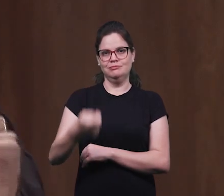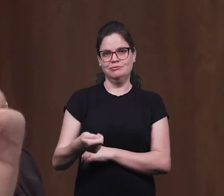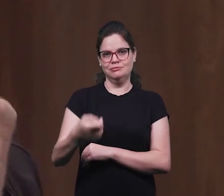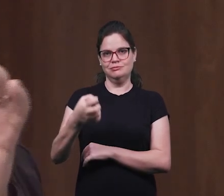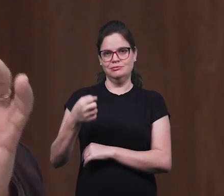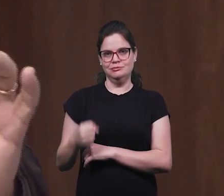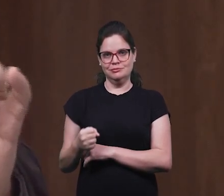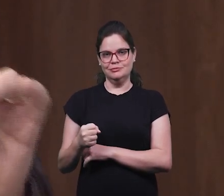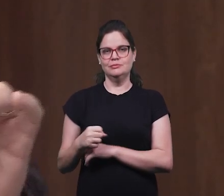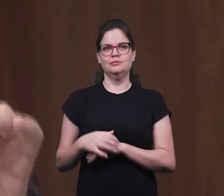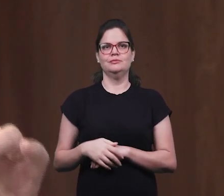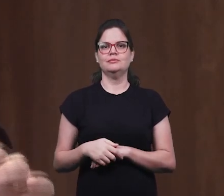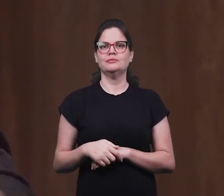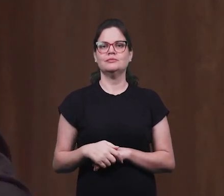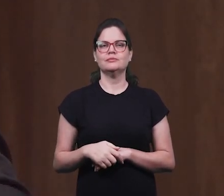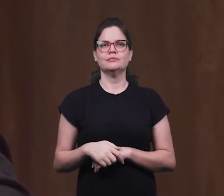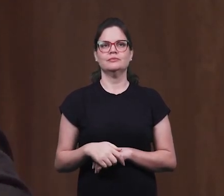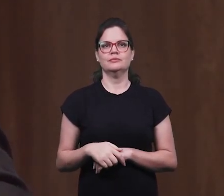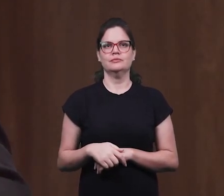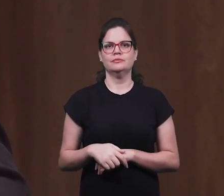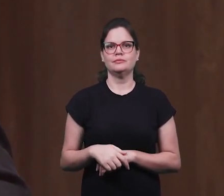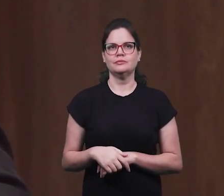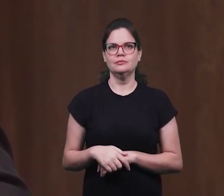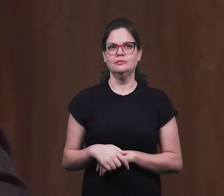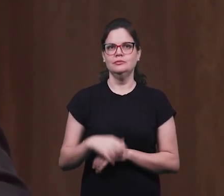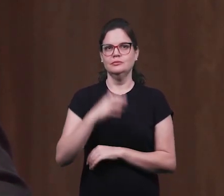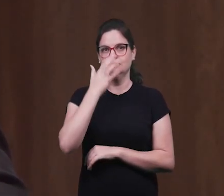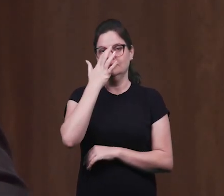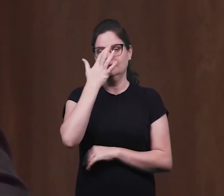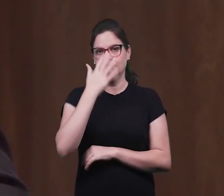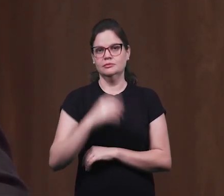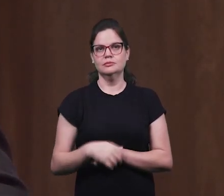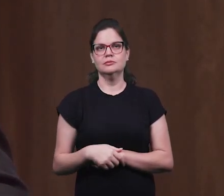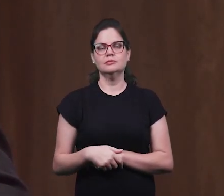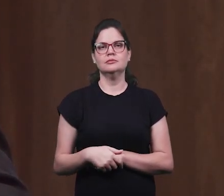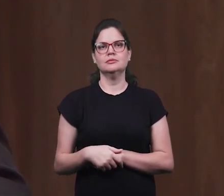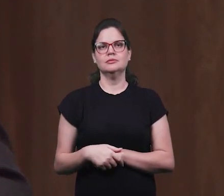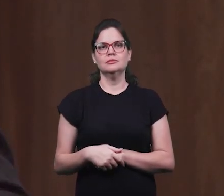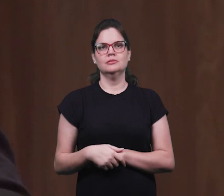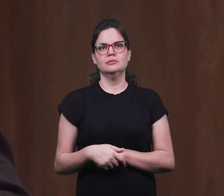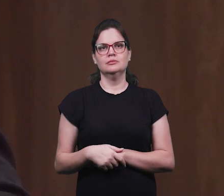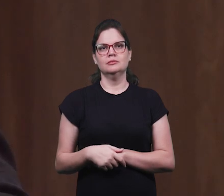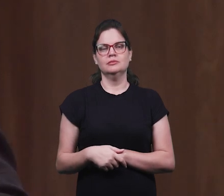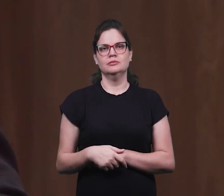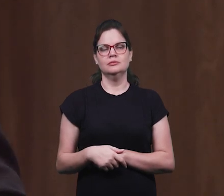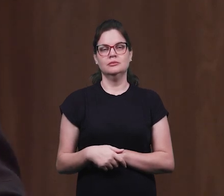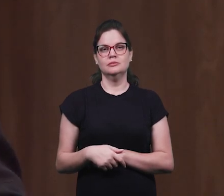um sotaquezinho diferente. A gente fala Xerxes, né?